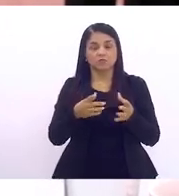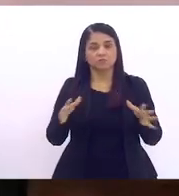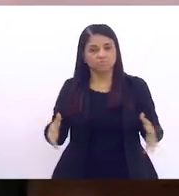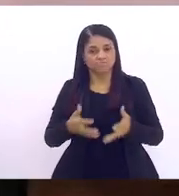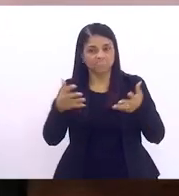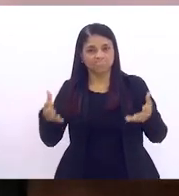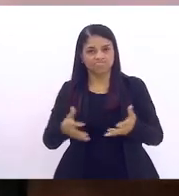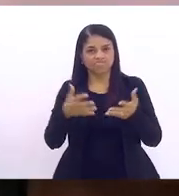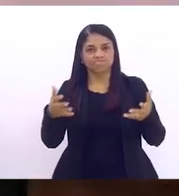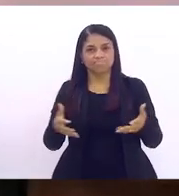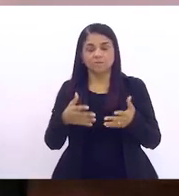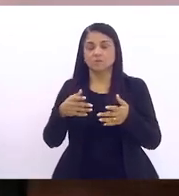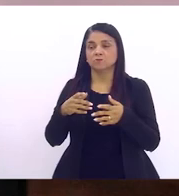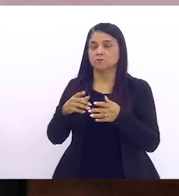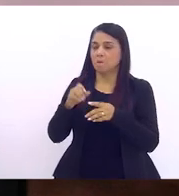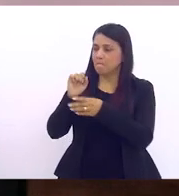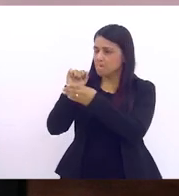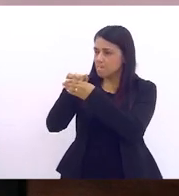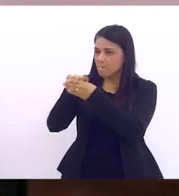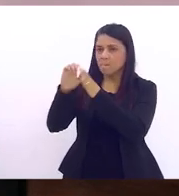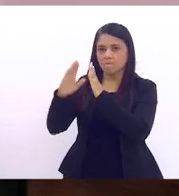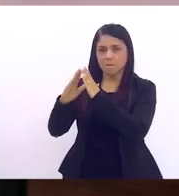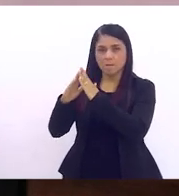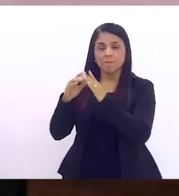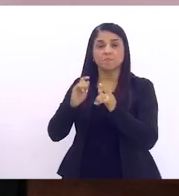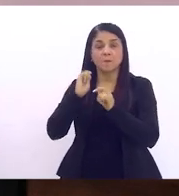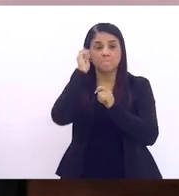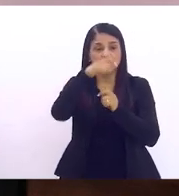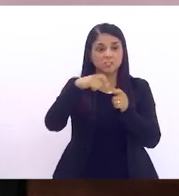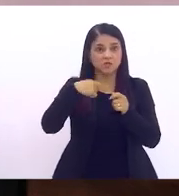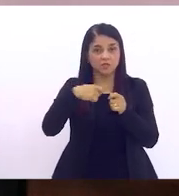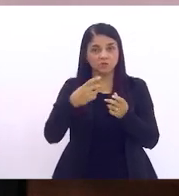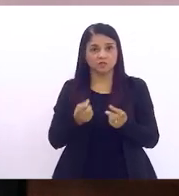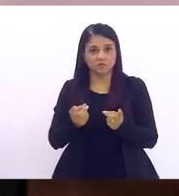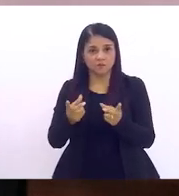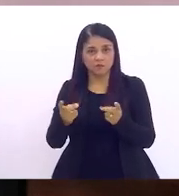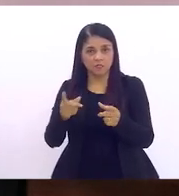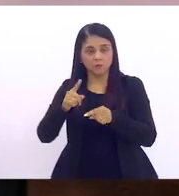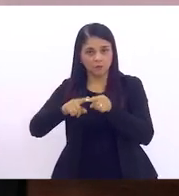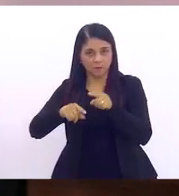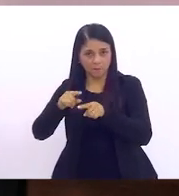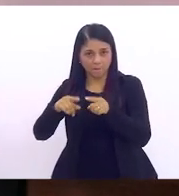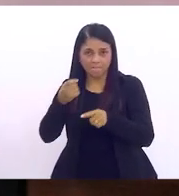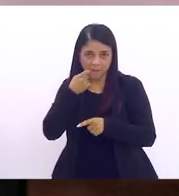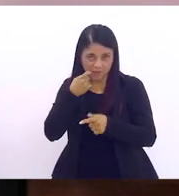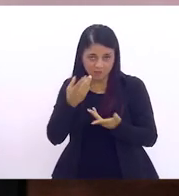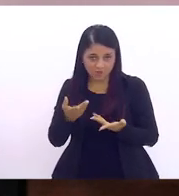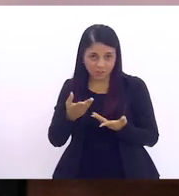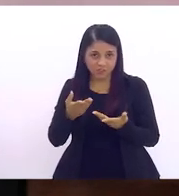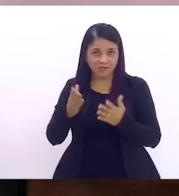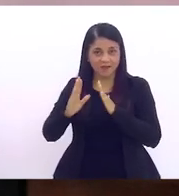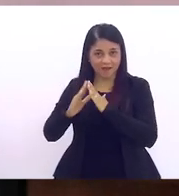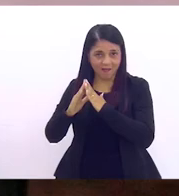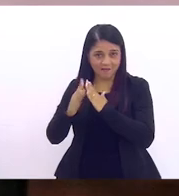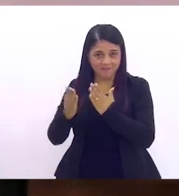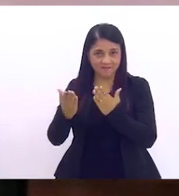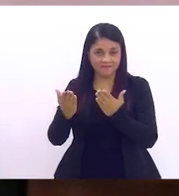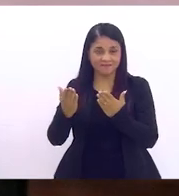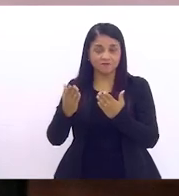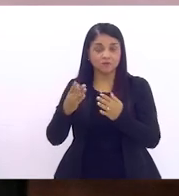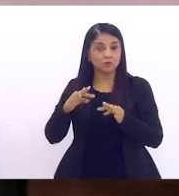a porta os pescadores que vão Vendendo as suas mercadorias nas casas das pessoas todos eles passam